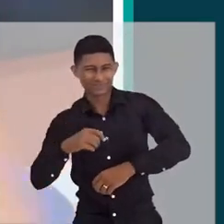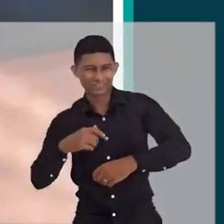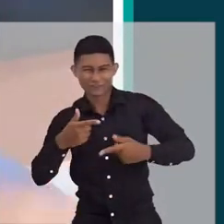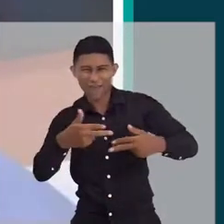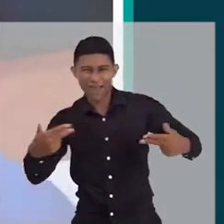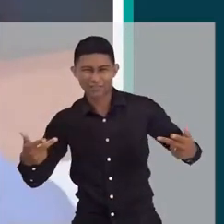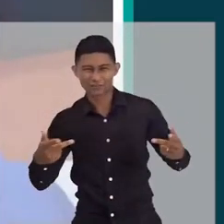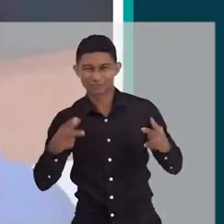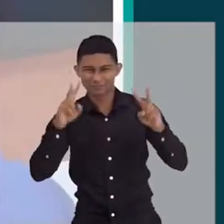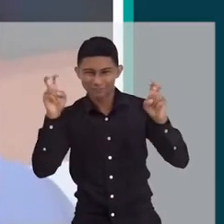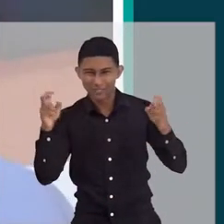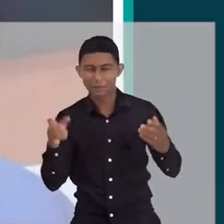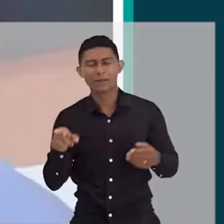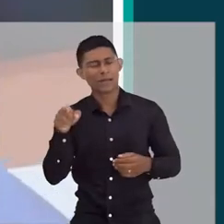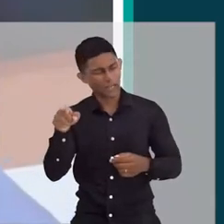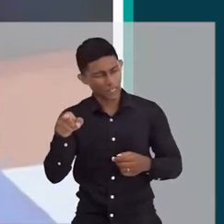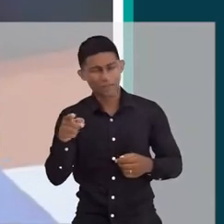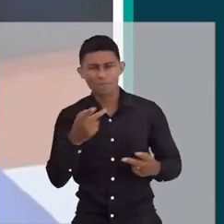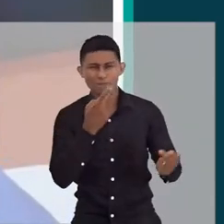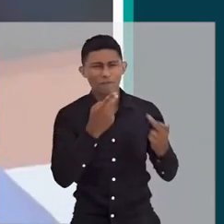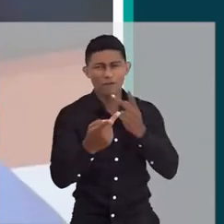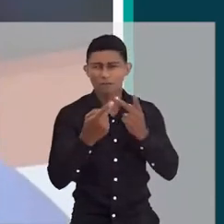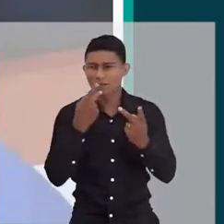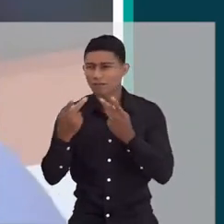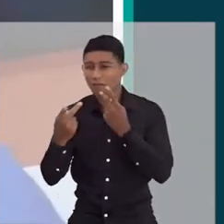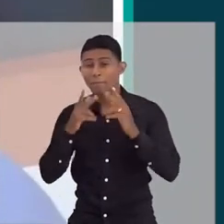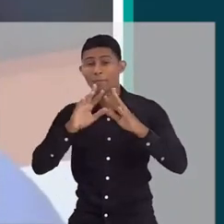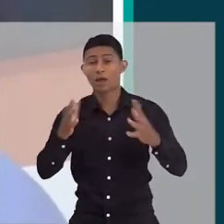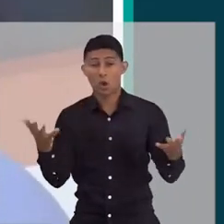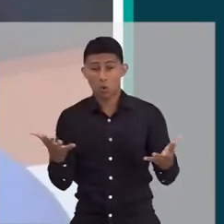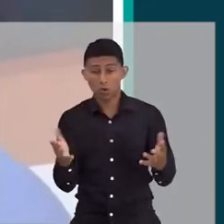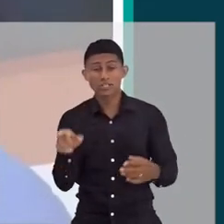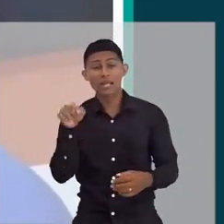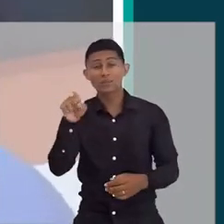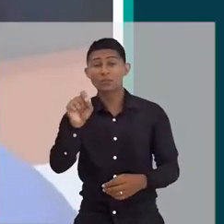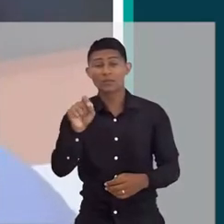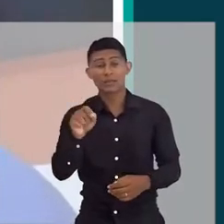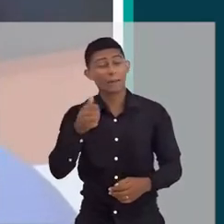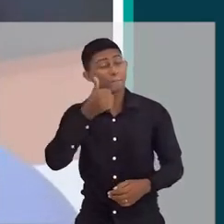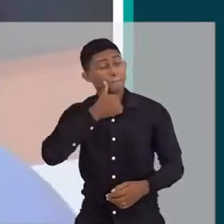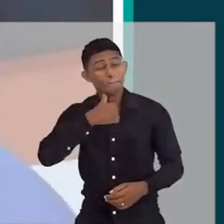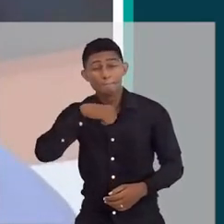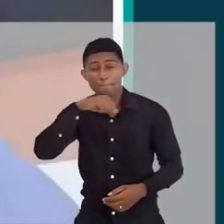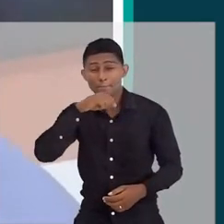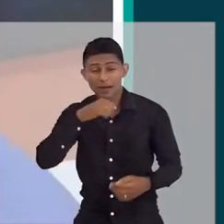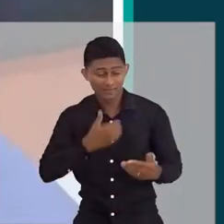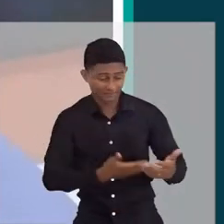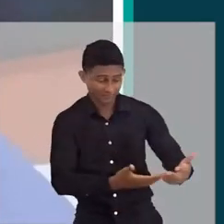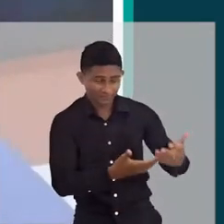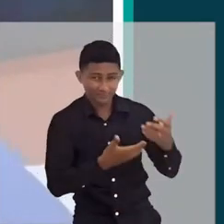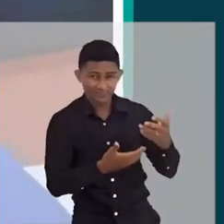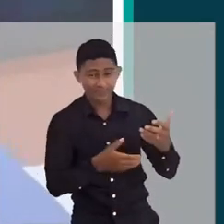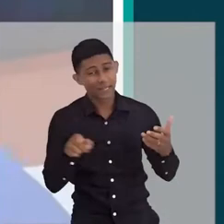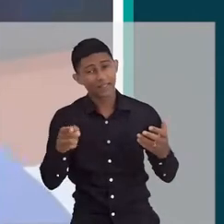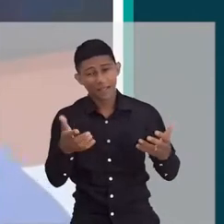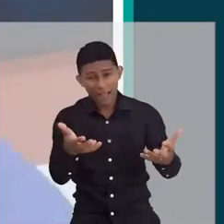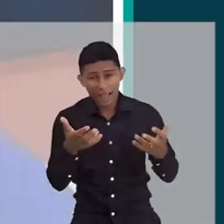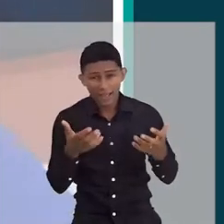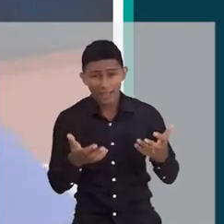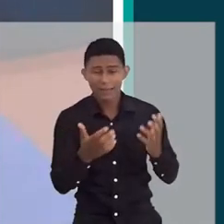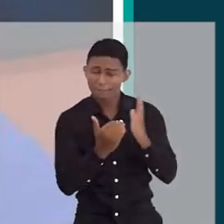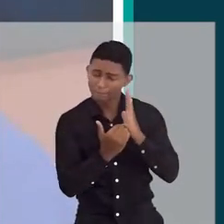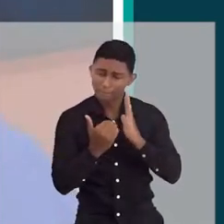Oliveira, as questões raciais atravessam ela em tudo. Mas hoje ela está vivendo a maternidade dela e ela quer falar sobre isso.